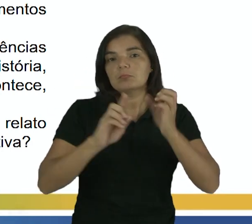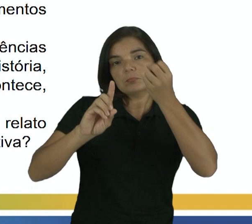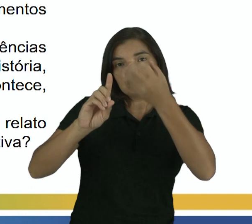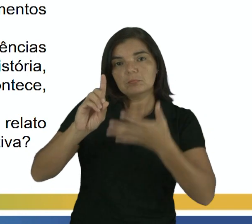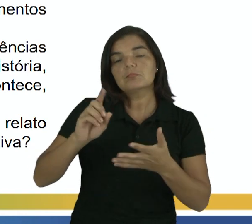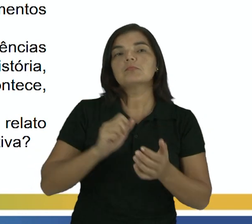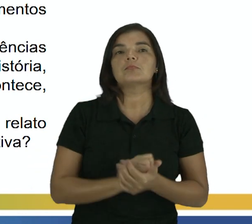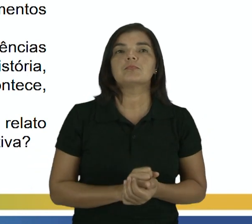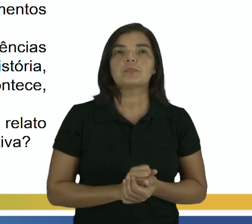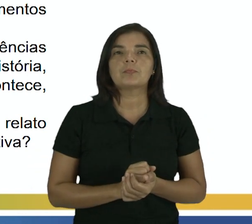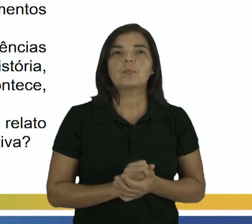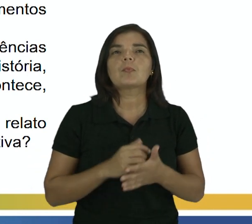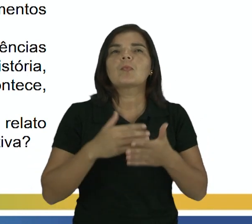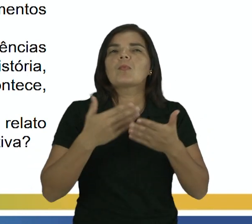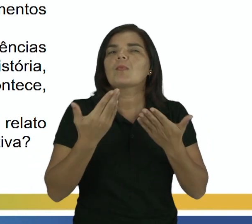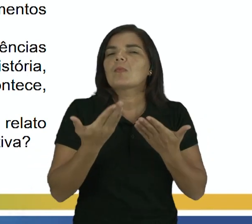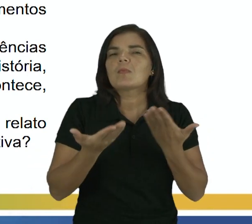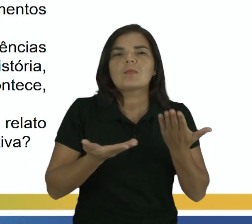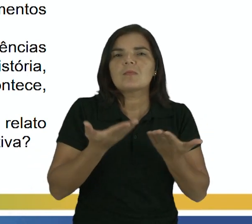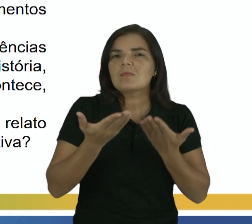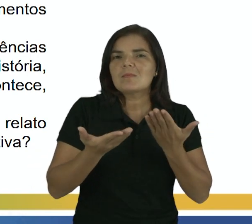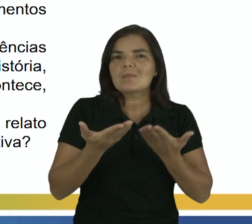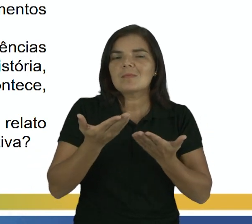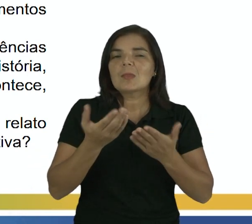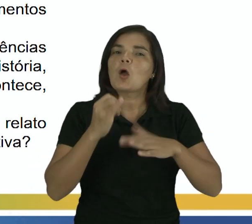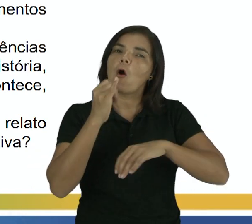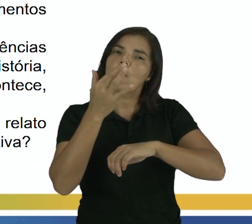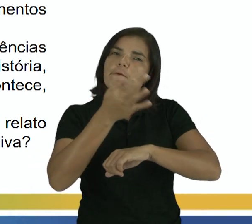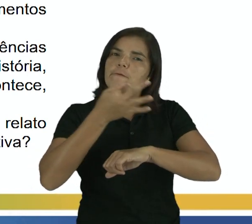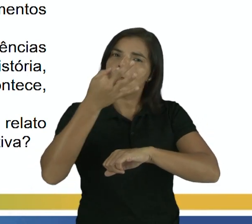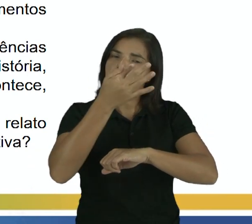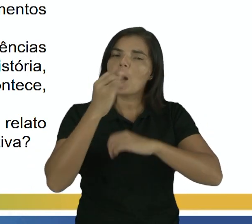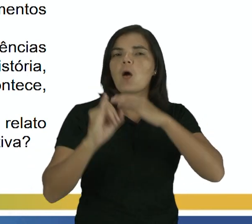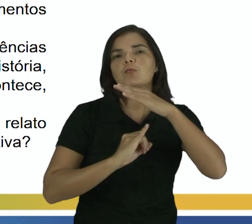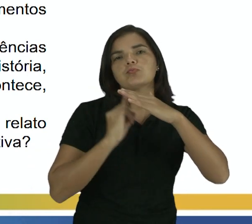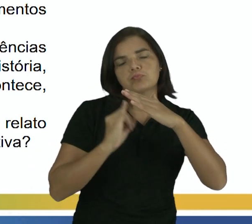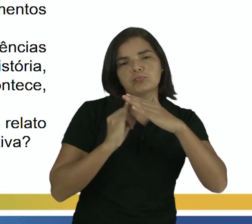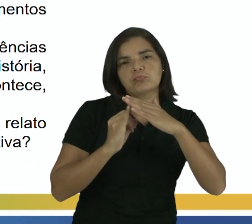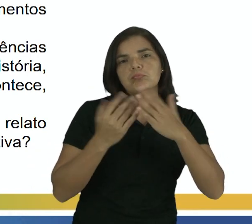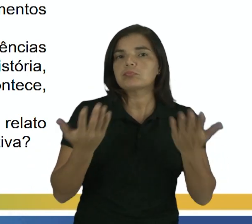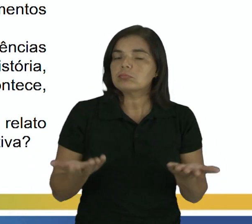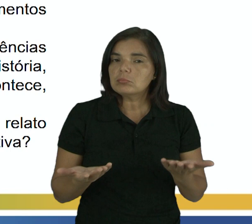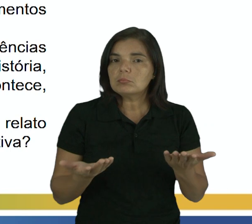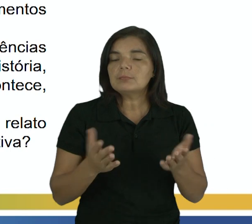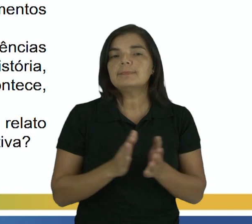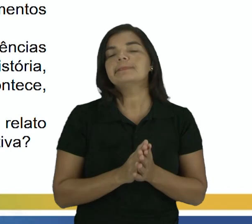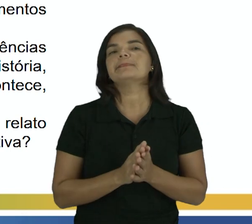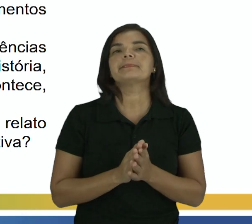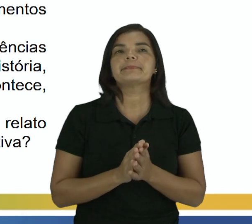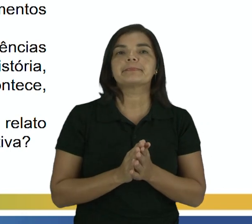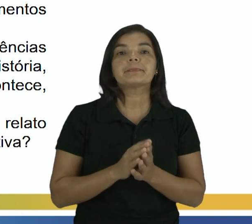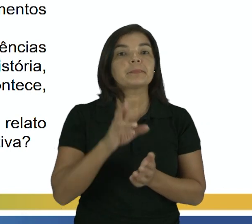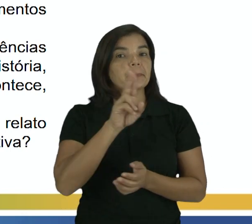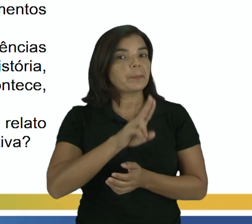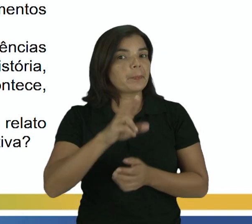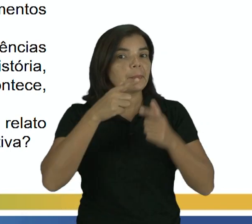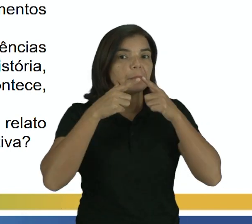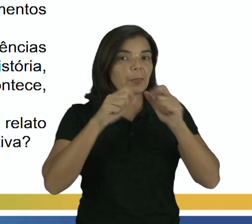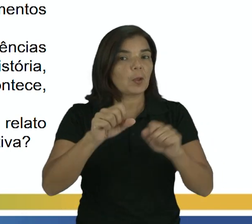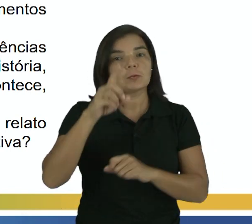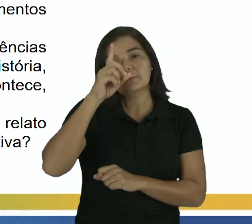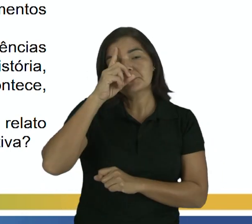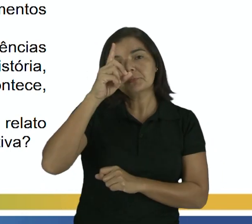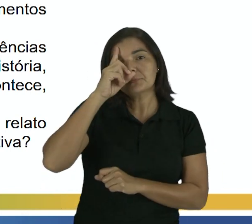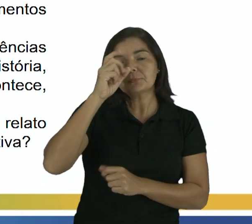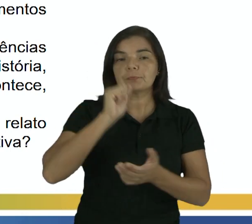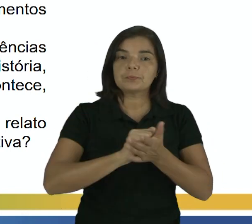pessoal. Qual o grau de formalidade dessa linguagem? Será que você usou uma formal, mais formal? Você usou uma linguagem do dia a dia